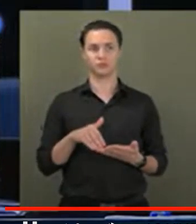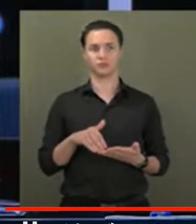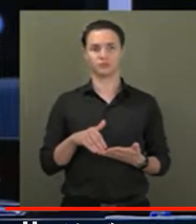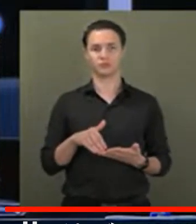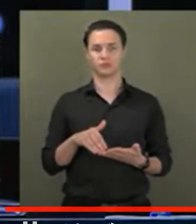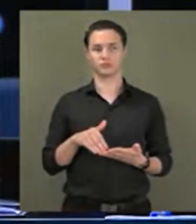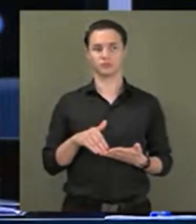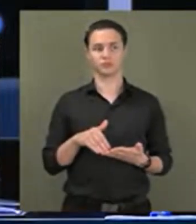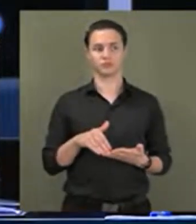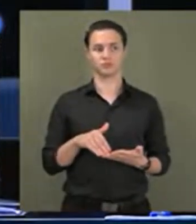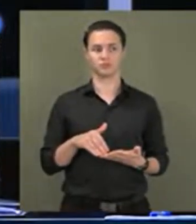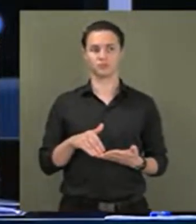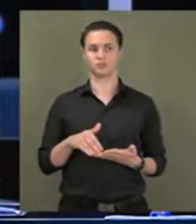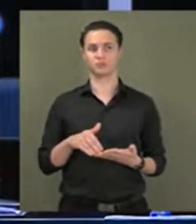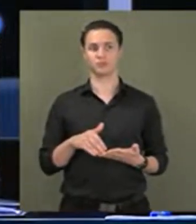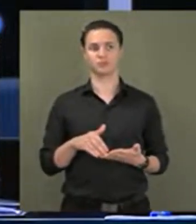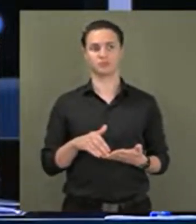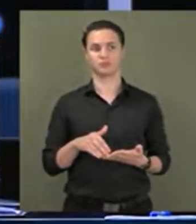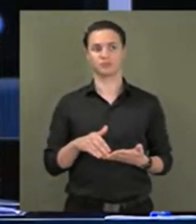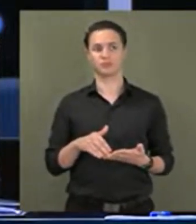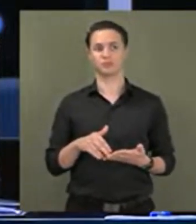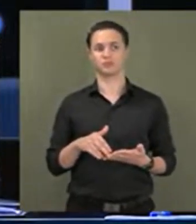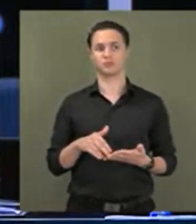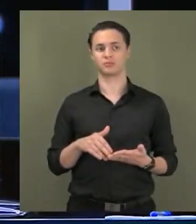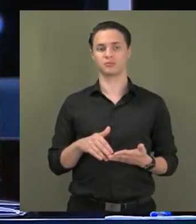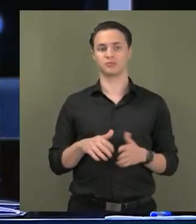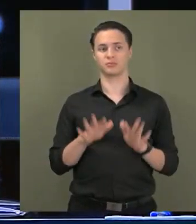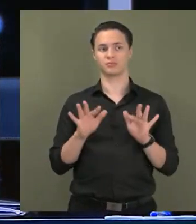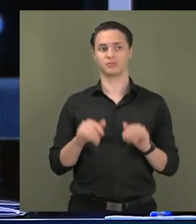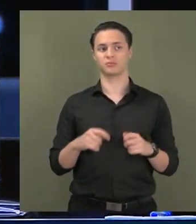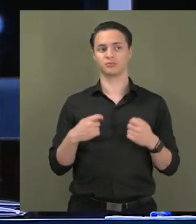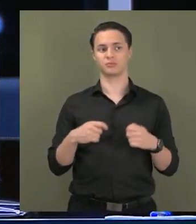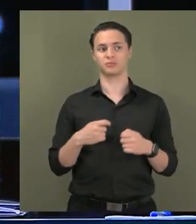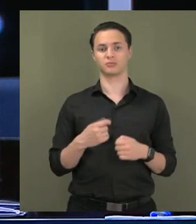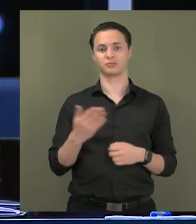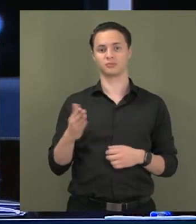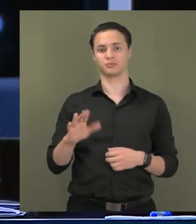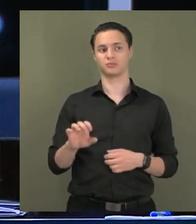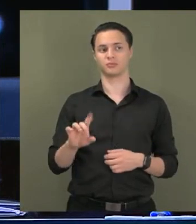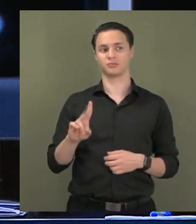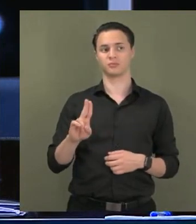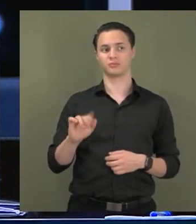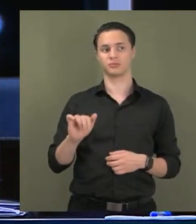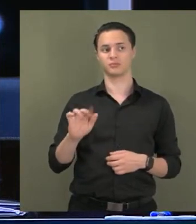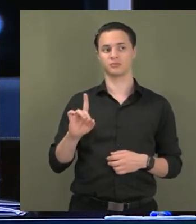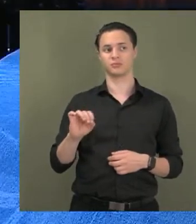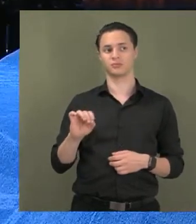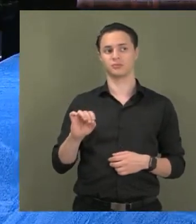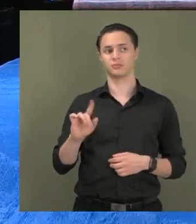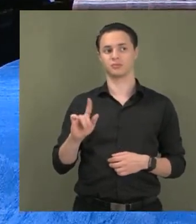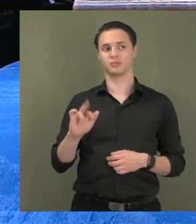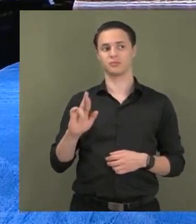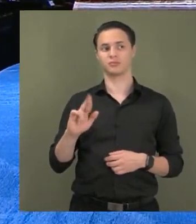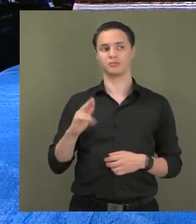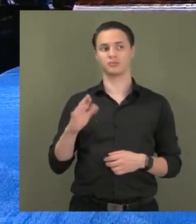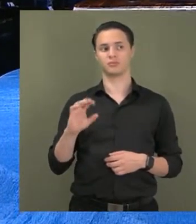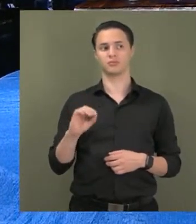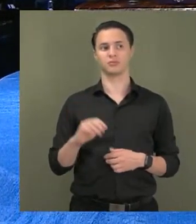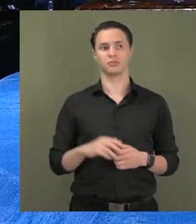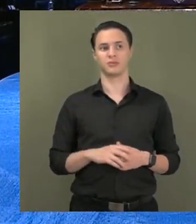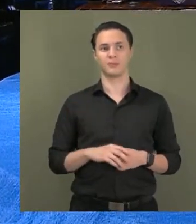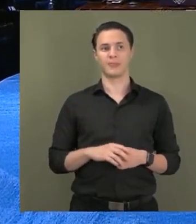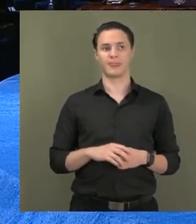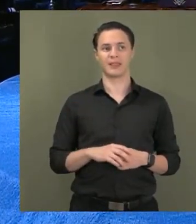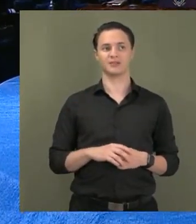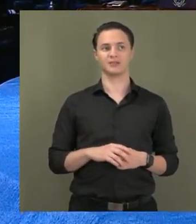Ele fingiu de surdo. Não podemos fechar o dia sem ouvi-lo, senador Eduardo Girão. Mas é bem melhor do que...